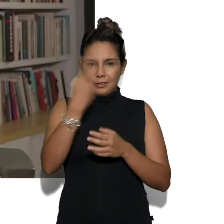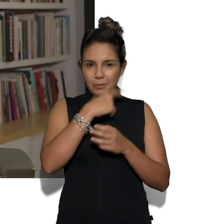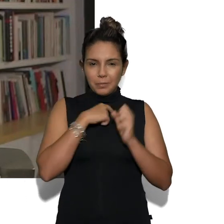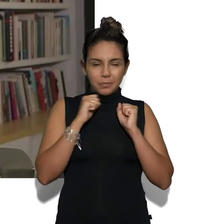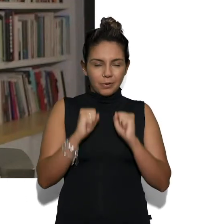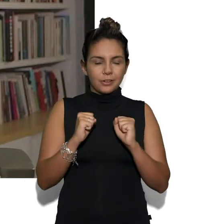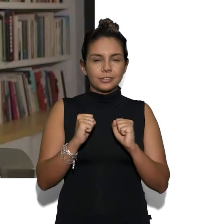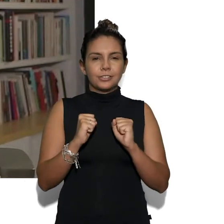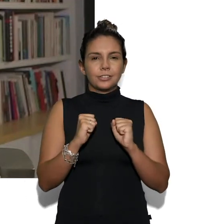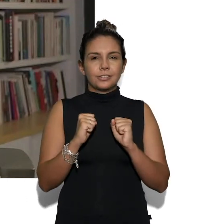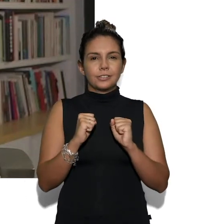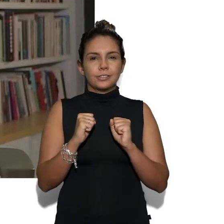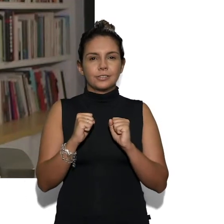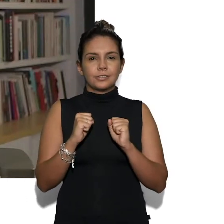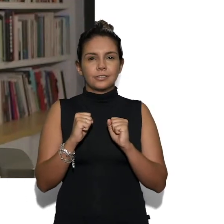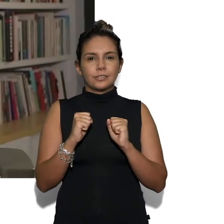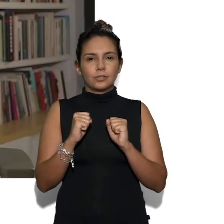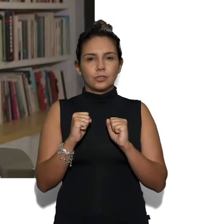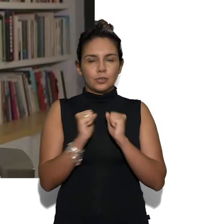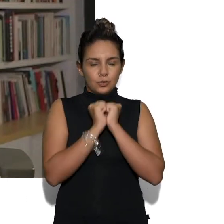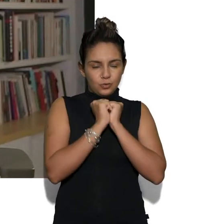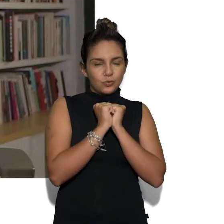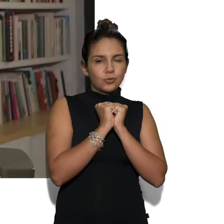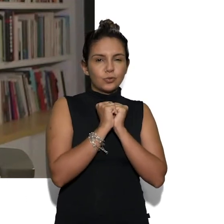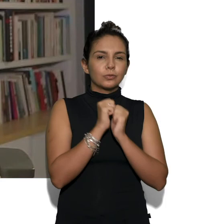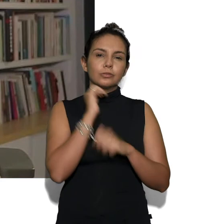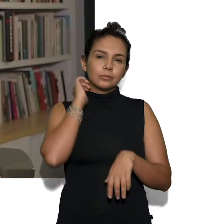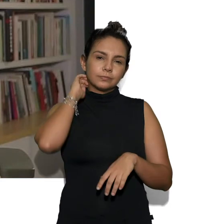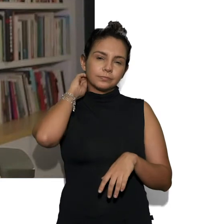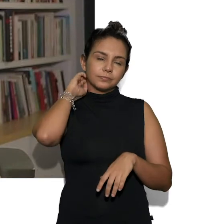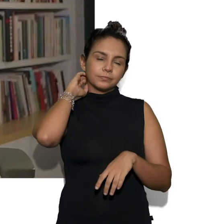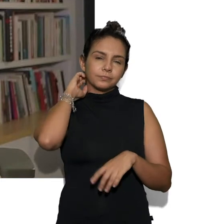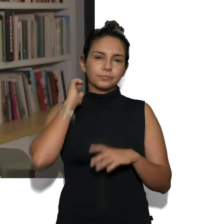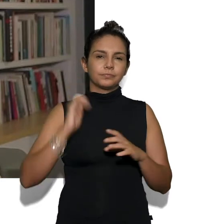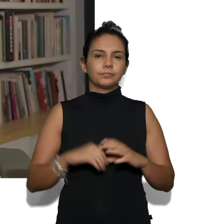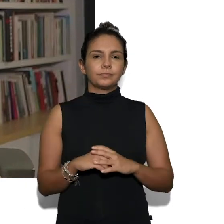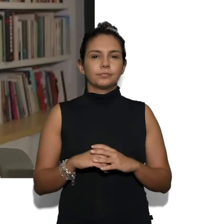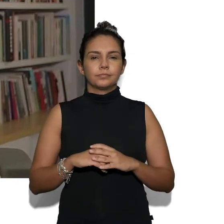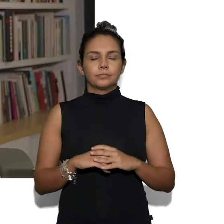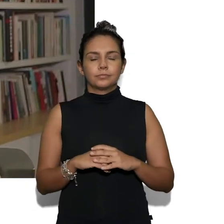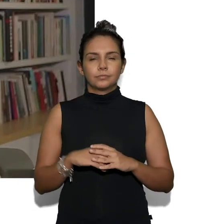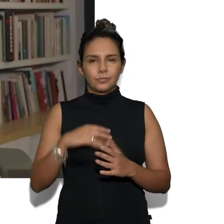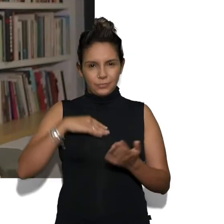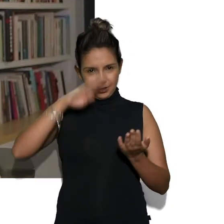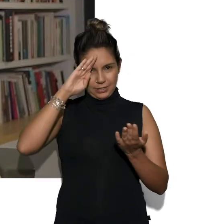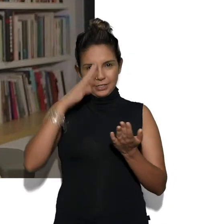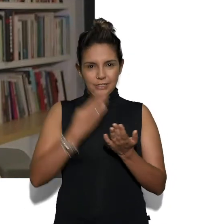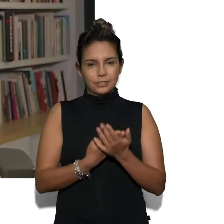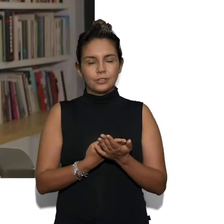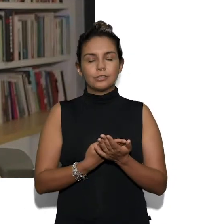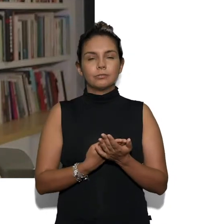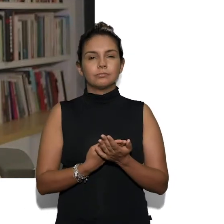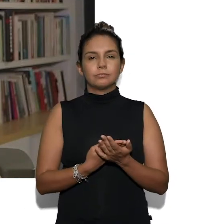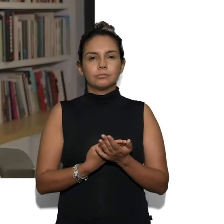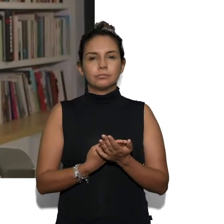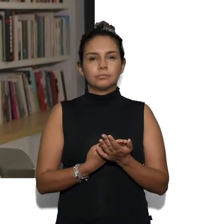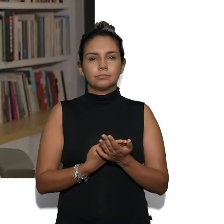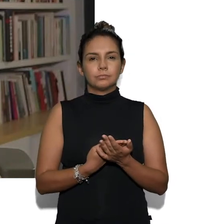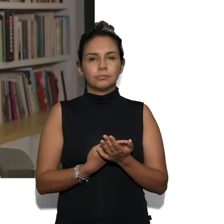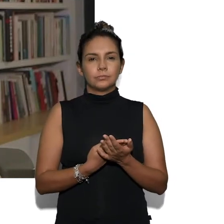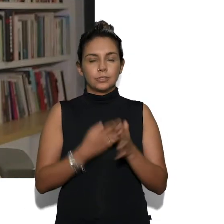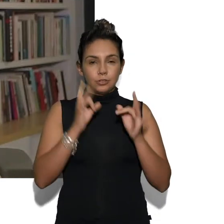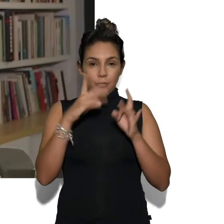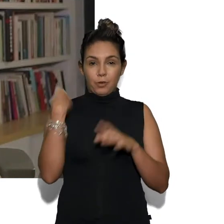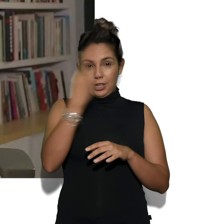pode colocar em comunhão, digamos assim. Eu acredito muito nisso, acredito que só nos